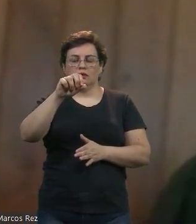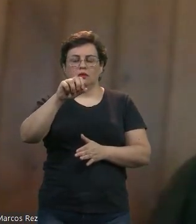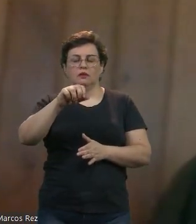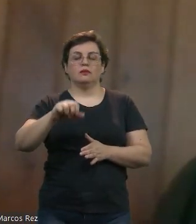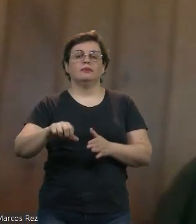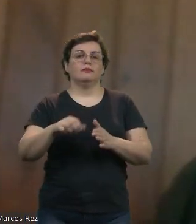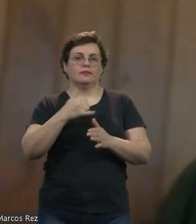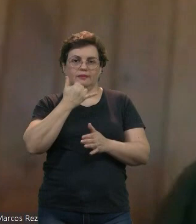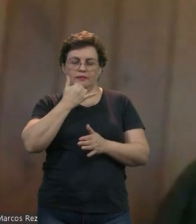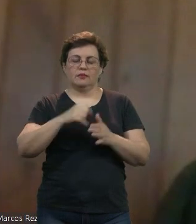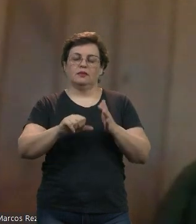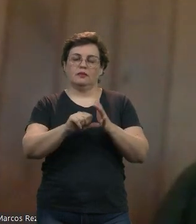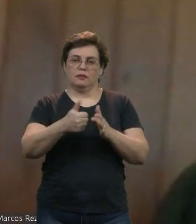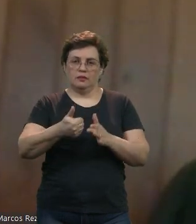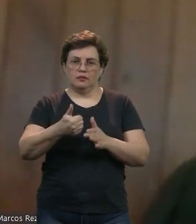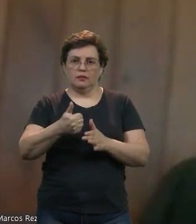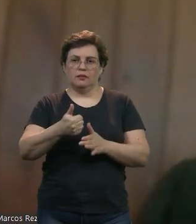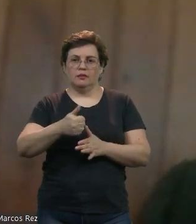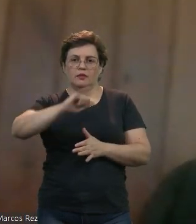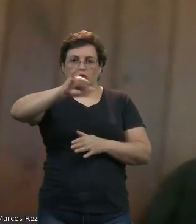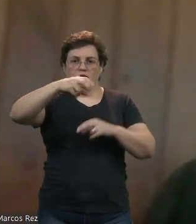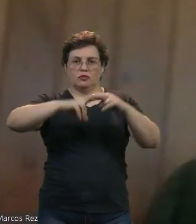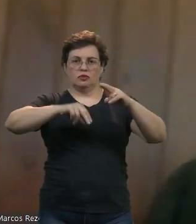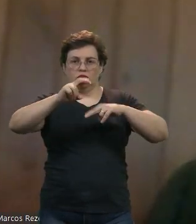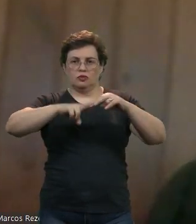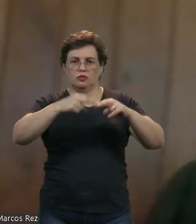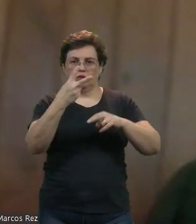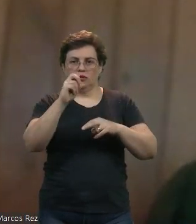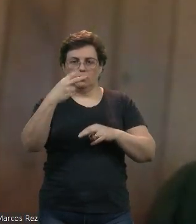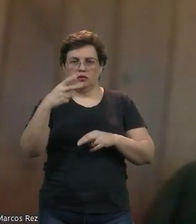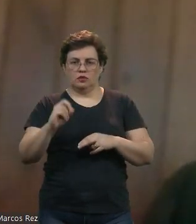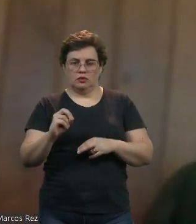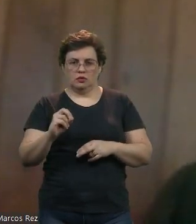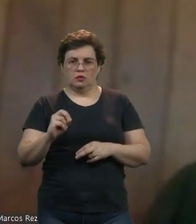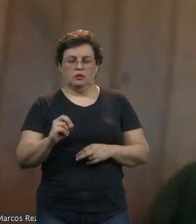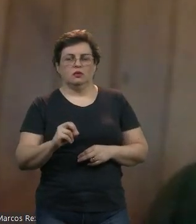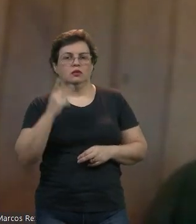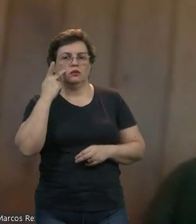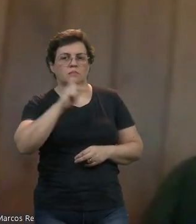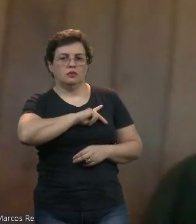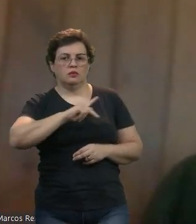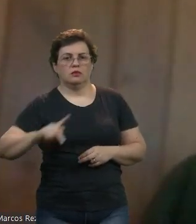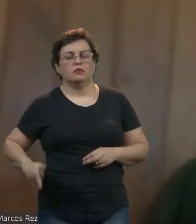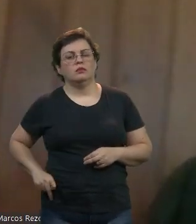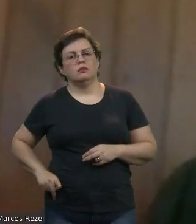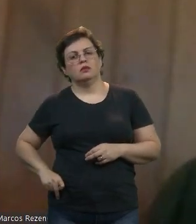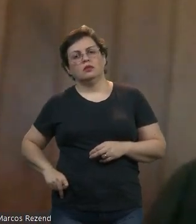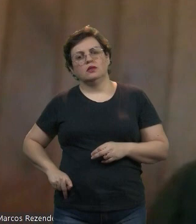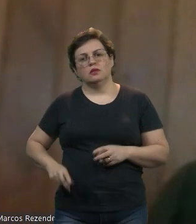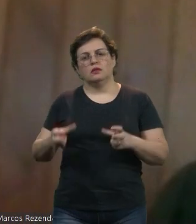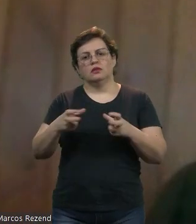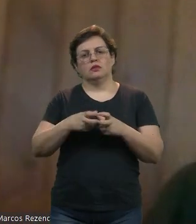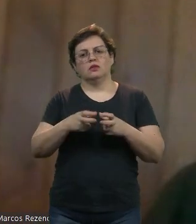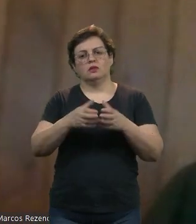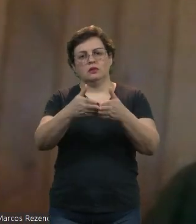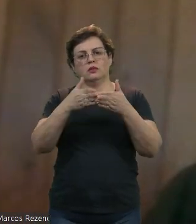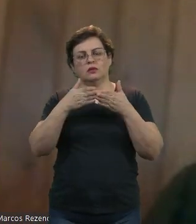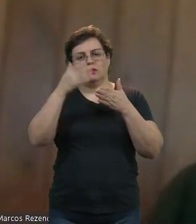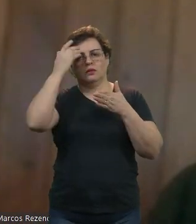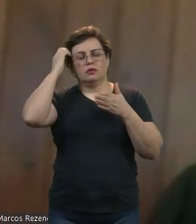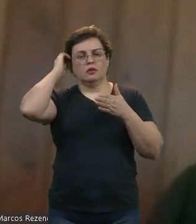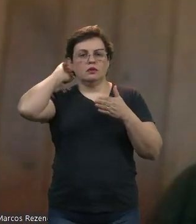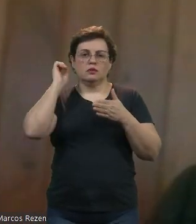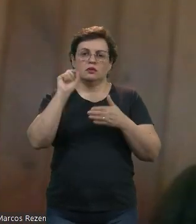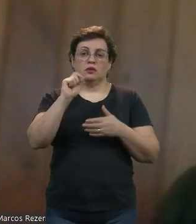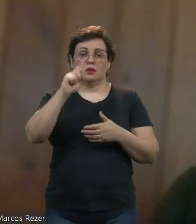Marília, 1º de junho de 2020. Excelentíssimo senhor Marcos Rezende, presidente da Câmara Municipal de Marília, solicita a Vossa Excelência que encaminhe